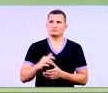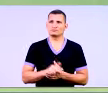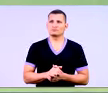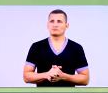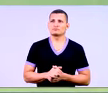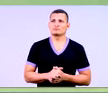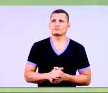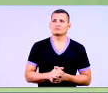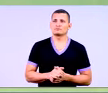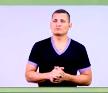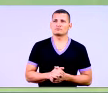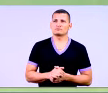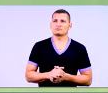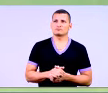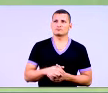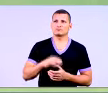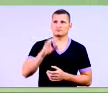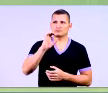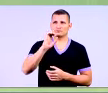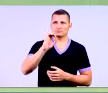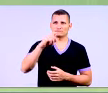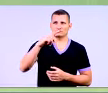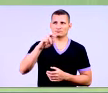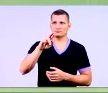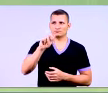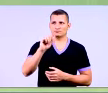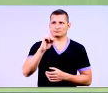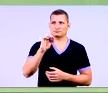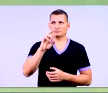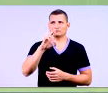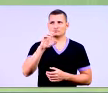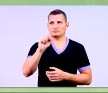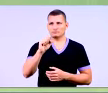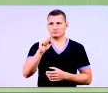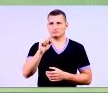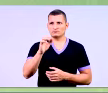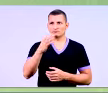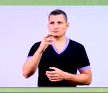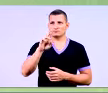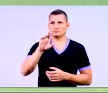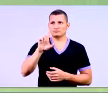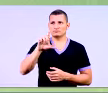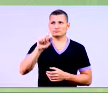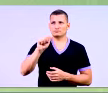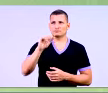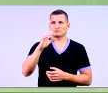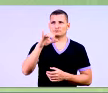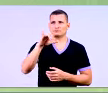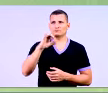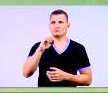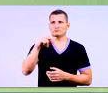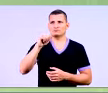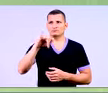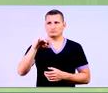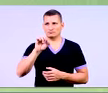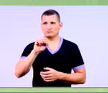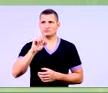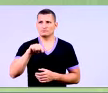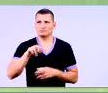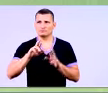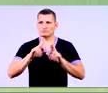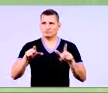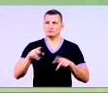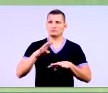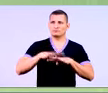no caso os operadores relacionais eles são diferentemente do da os operadores matemáticos